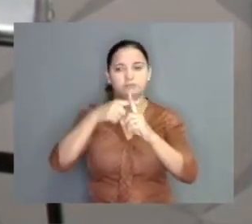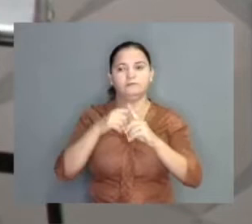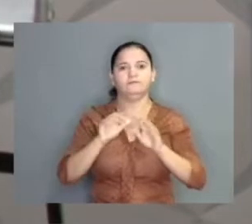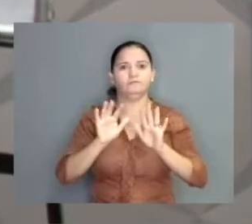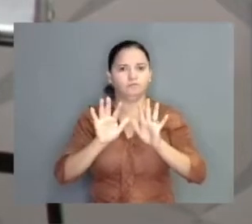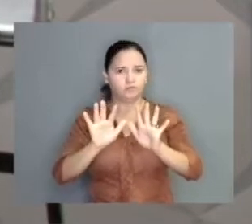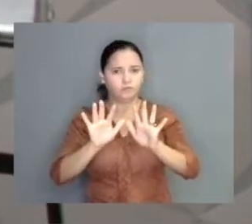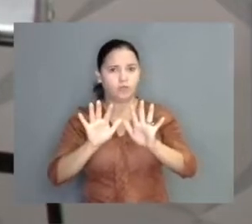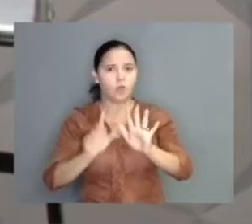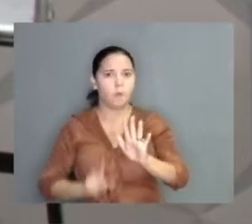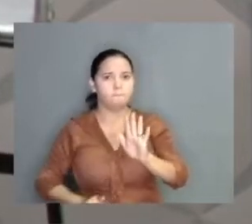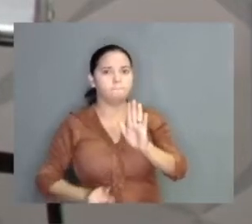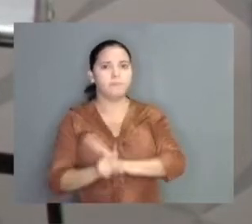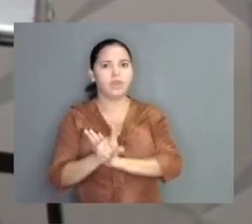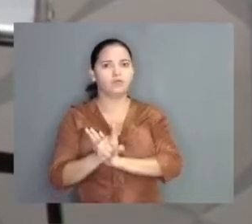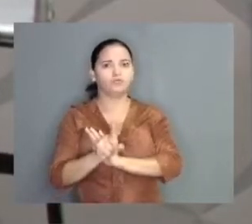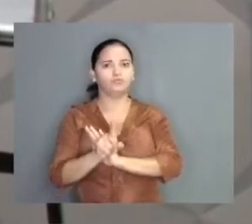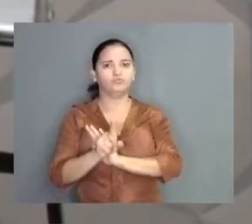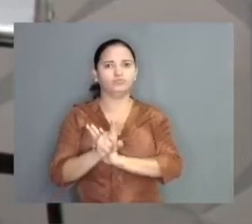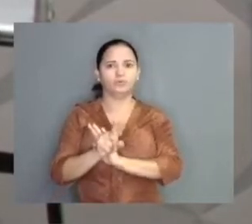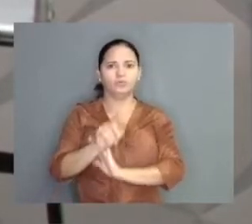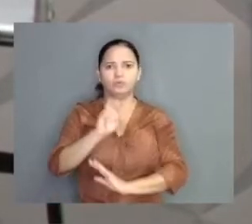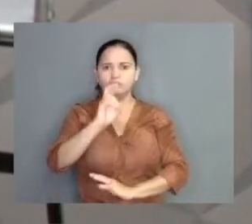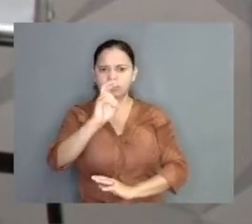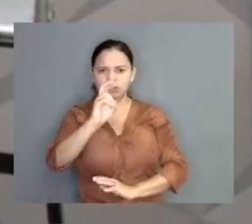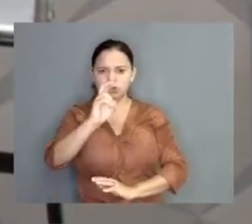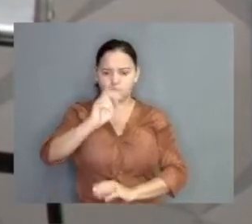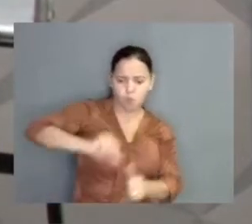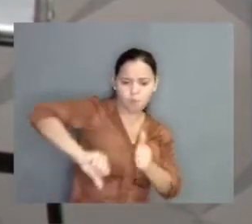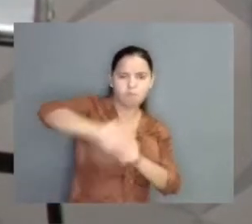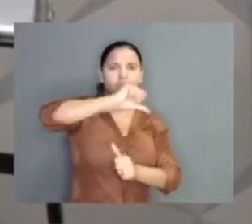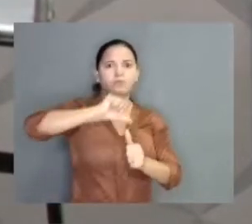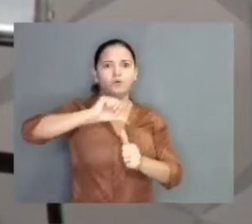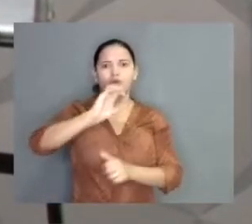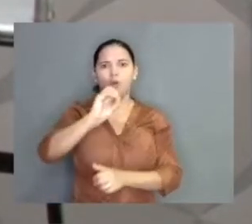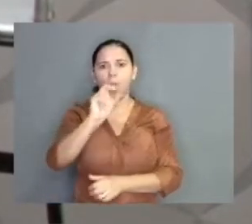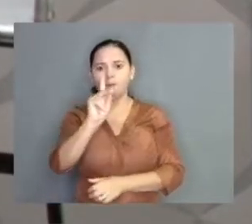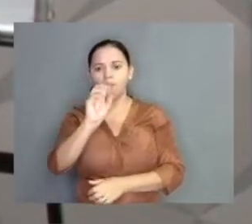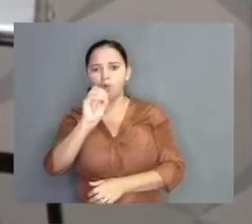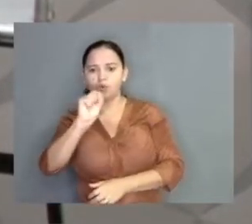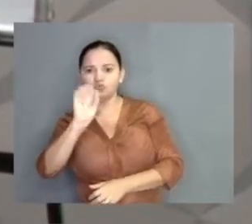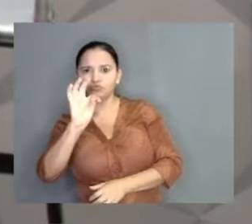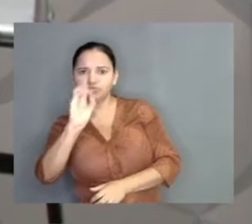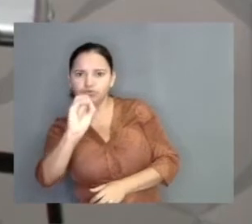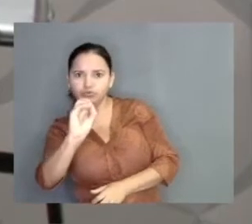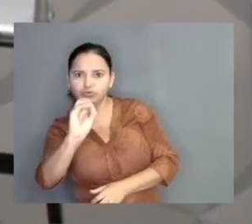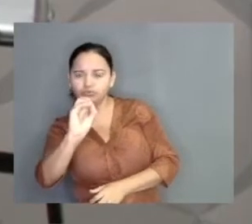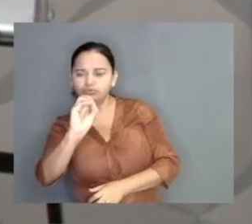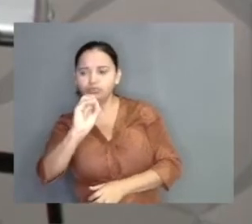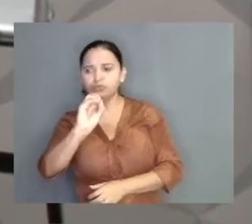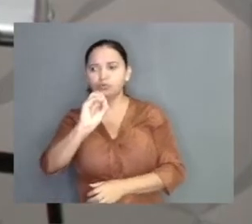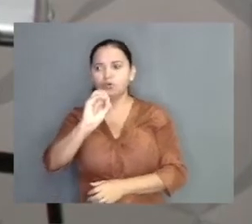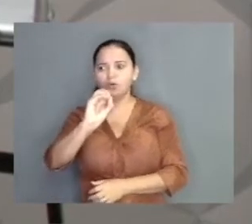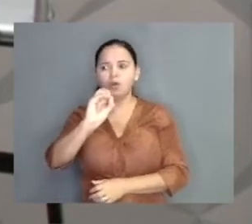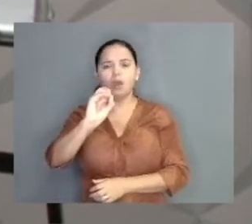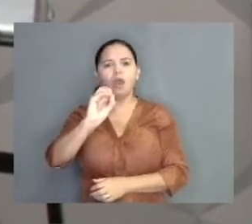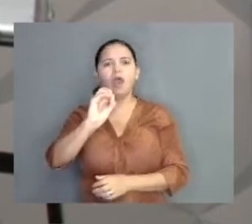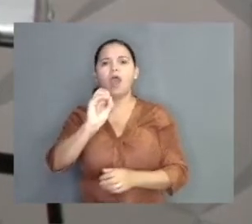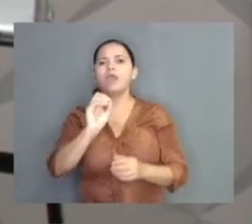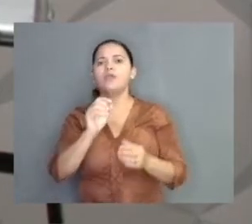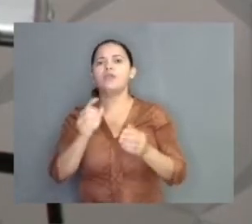o oposto do número 5, eu venho aqui e escrevo